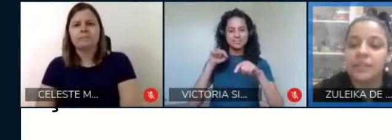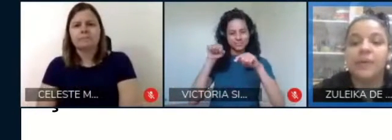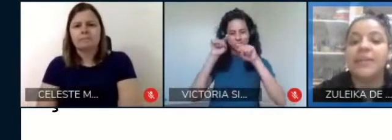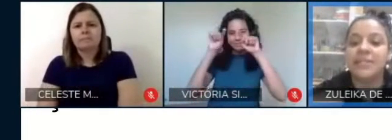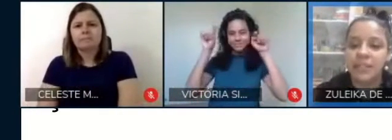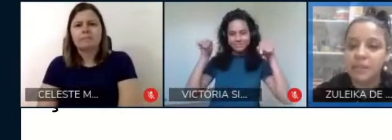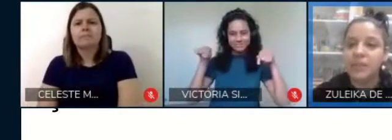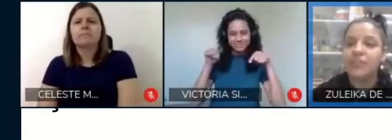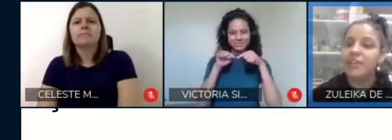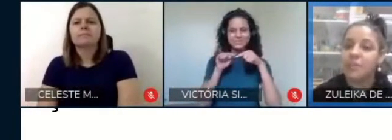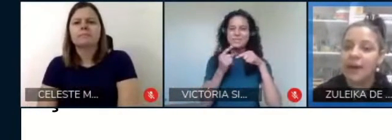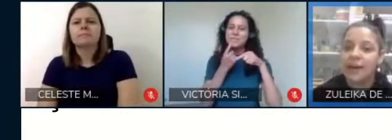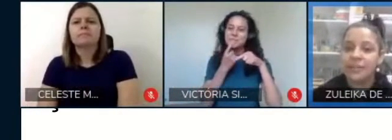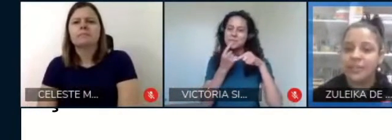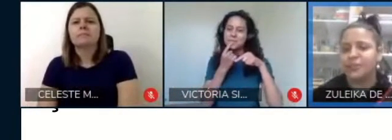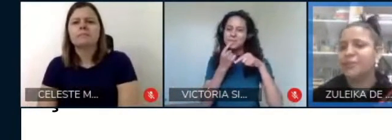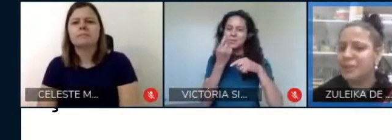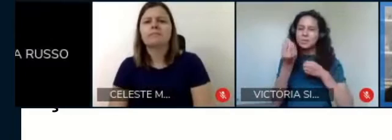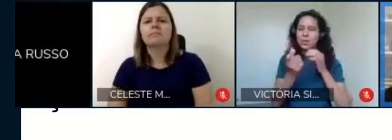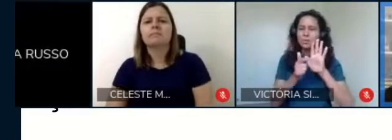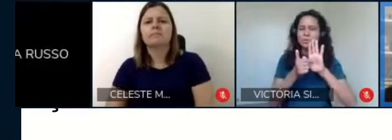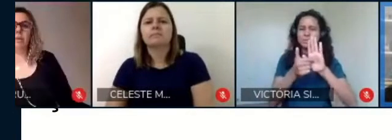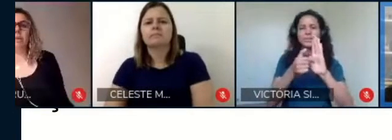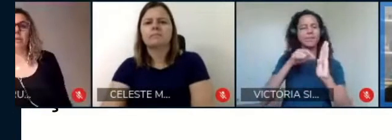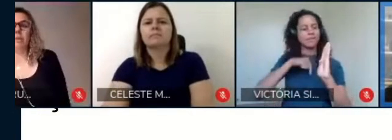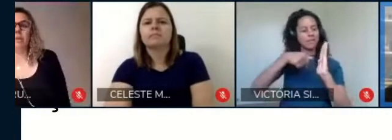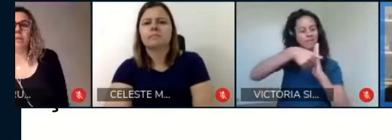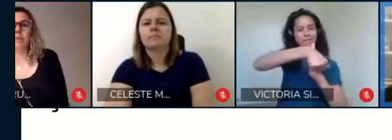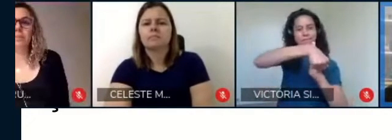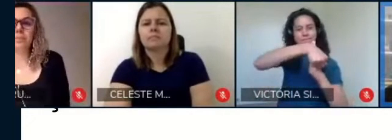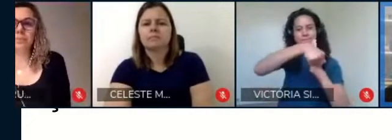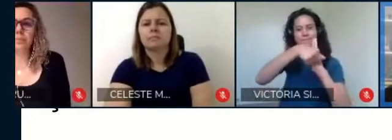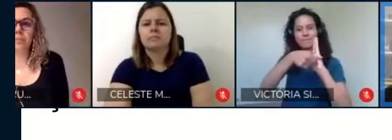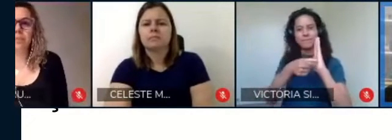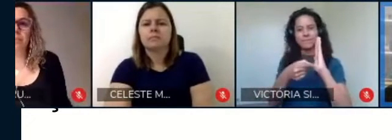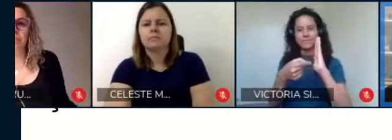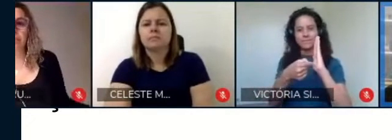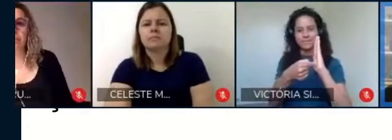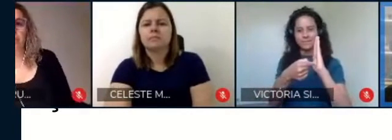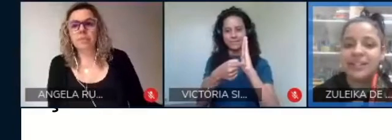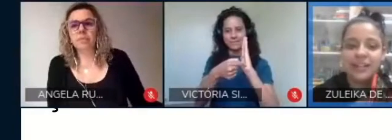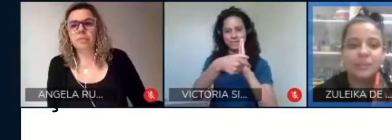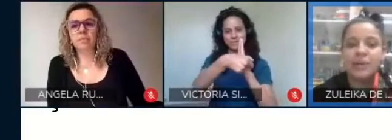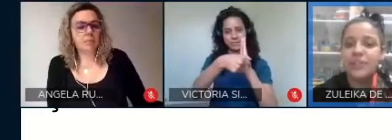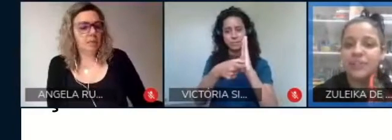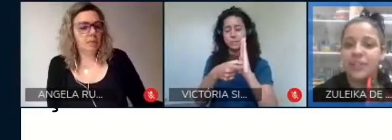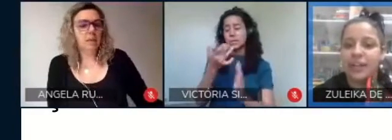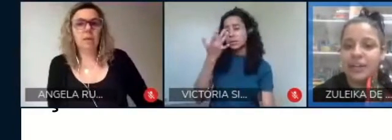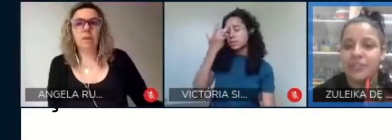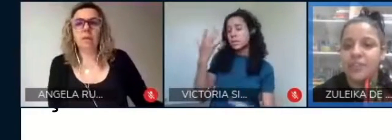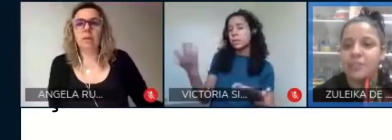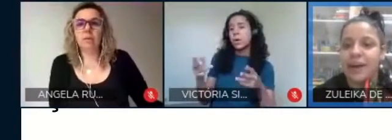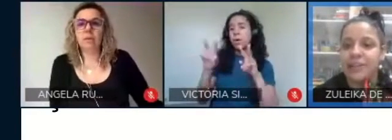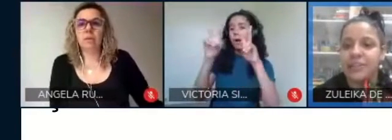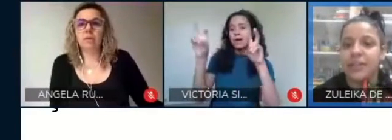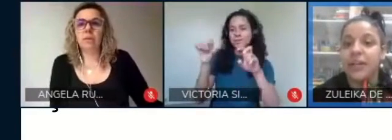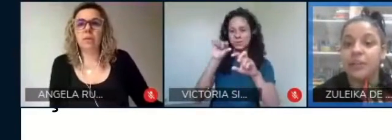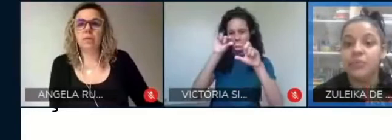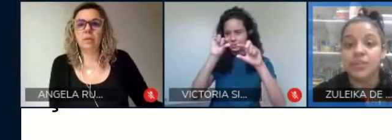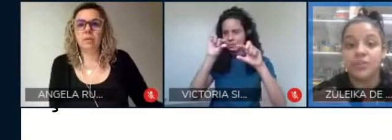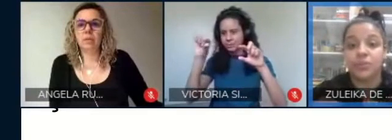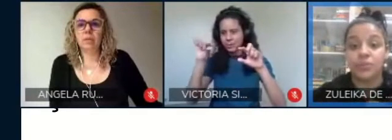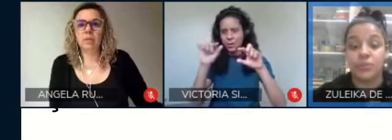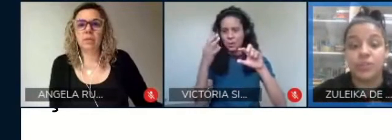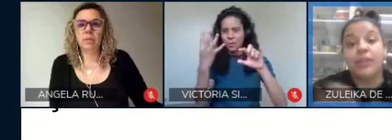que, por exemplo, que faz parte, eu não lembro qual é esse assunto, mas ele pode indicar que faz